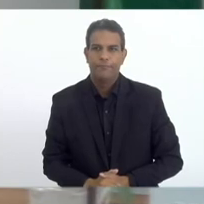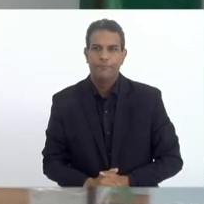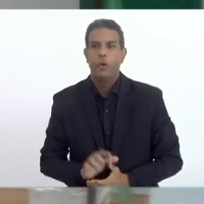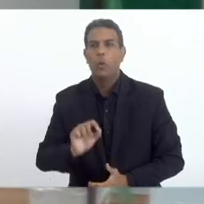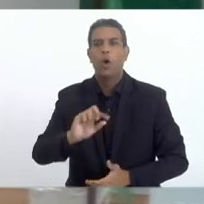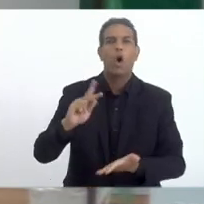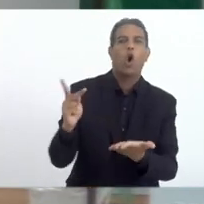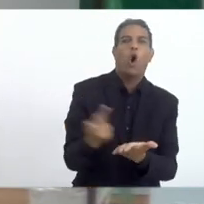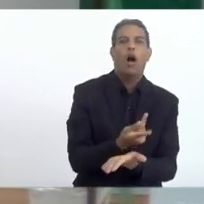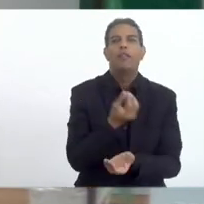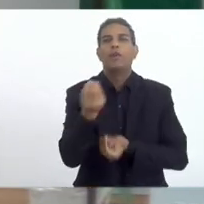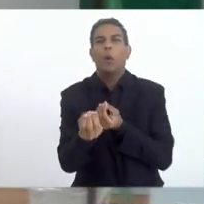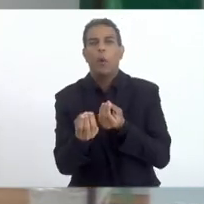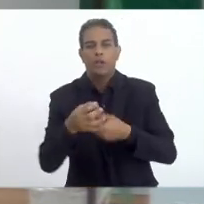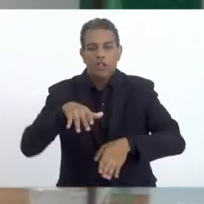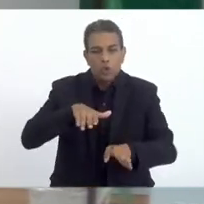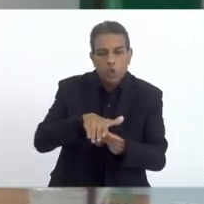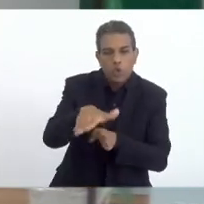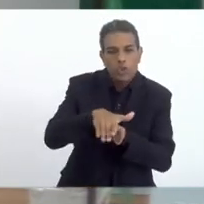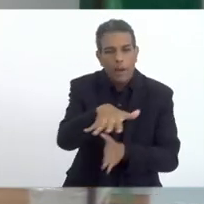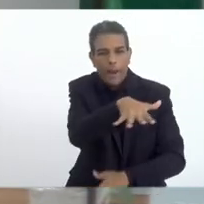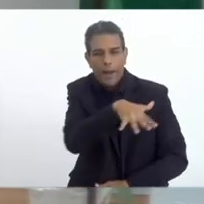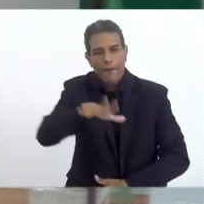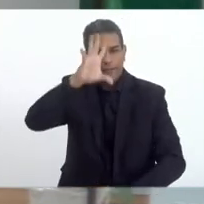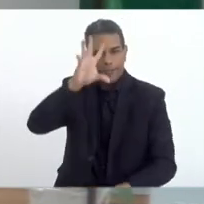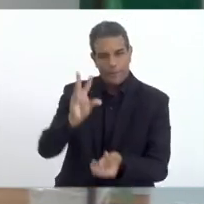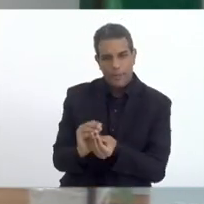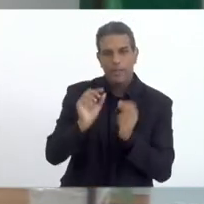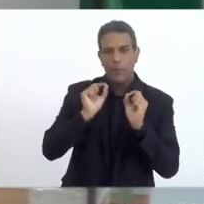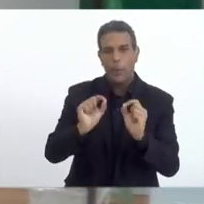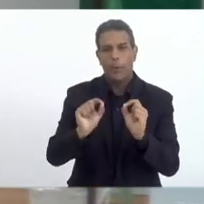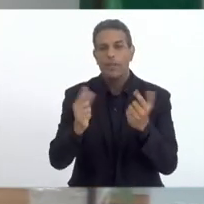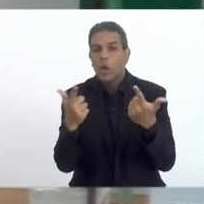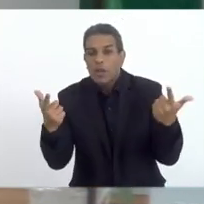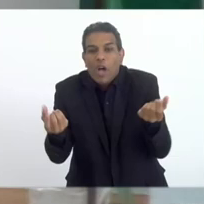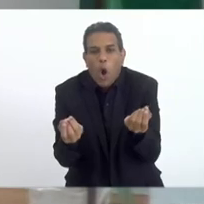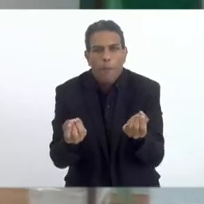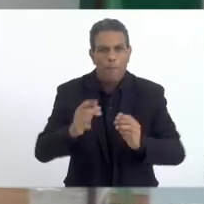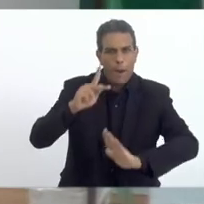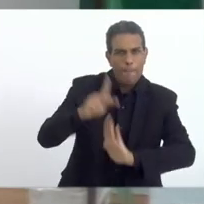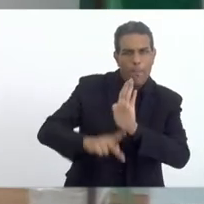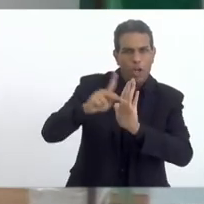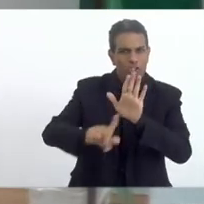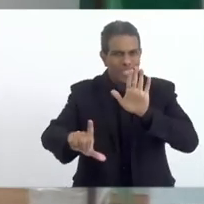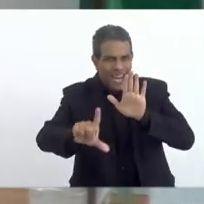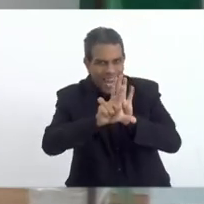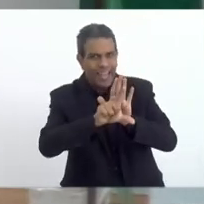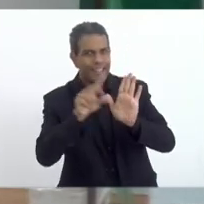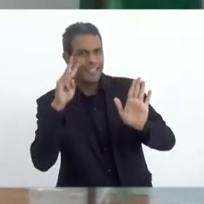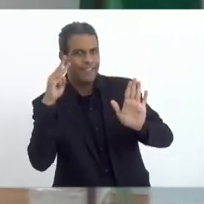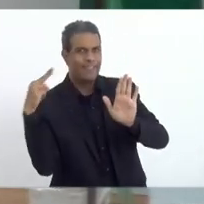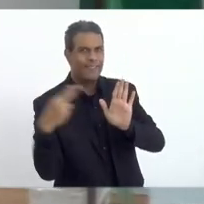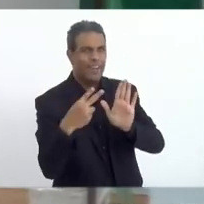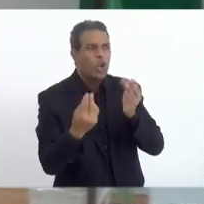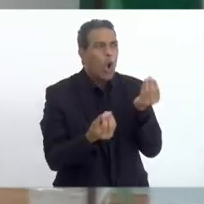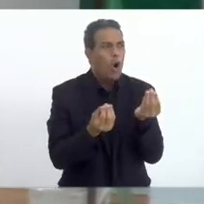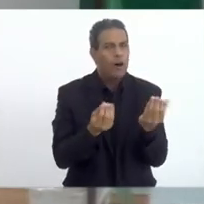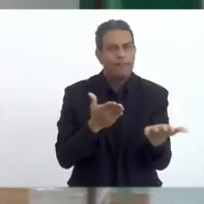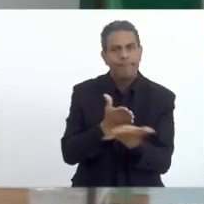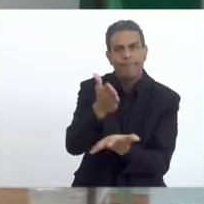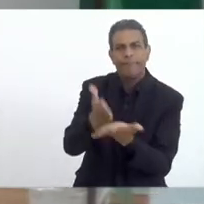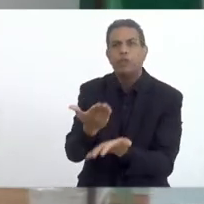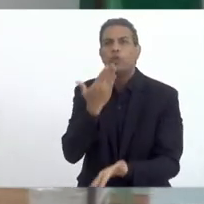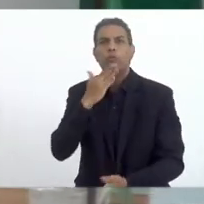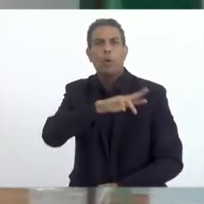Ocorre que, isso eu já disse aqui para eles, não tem projeto de lei que venha para essa casa, seja de